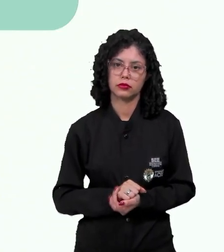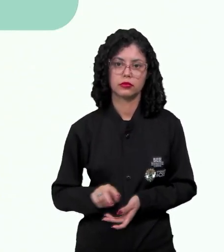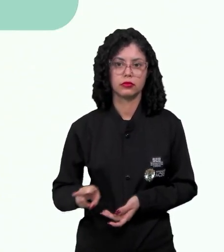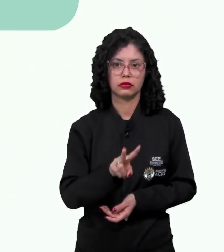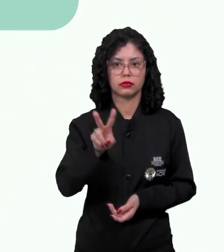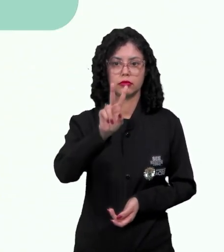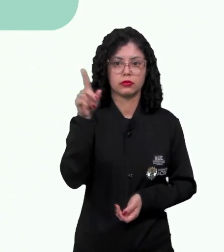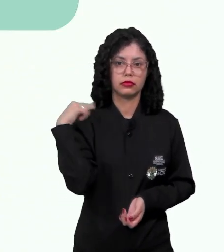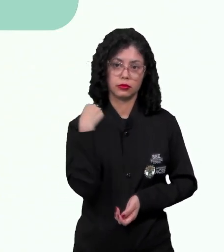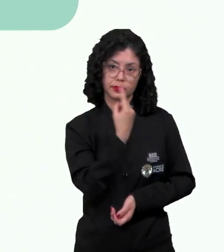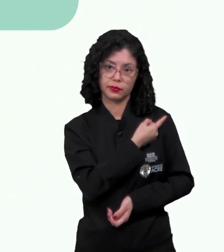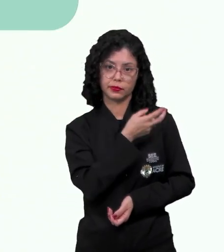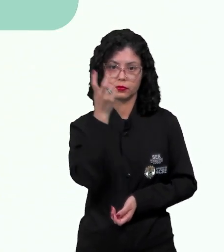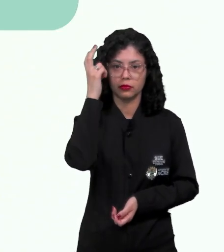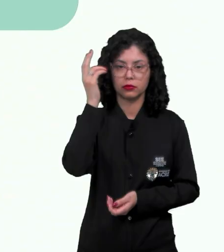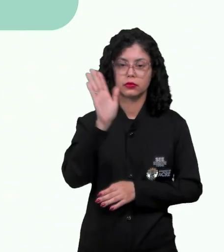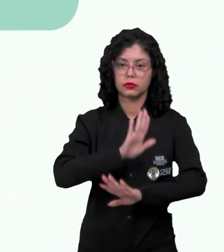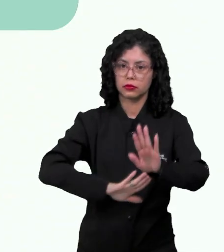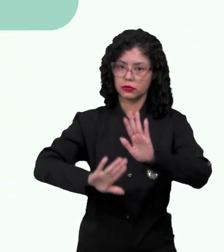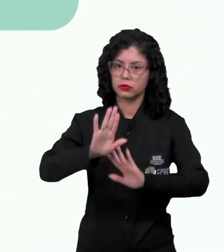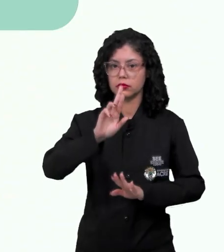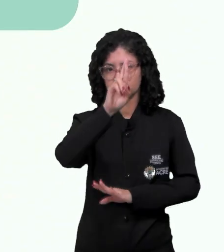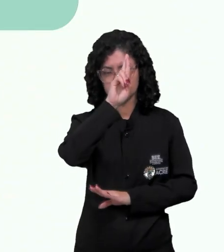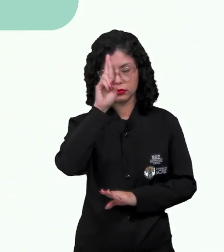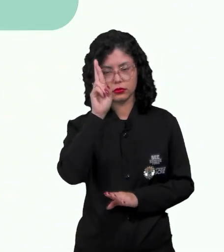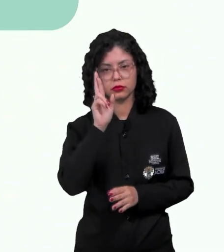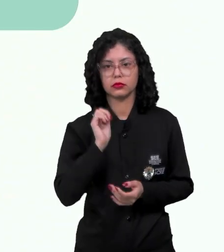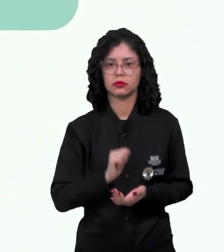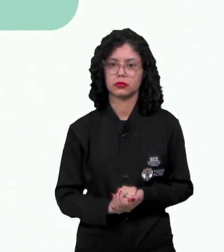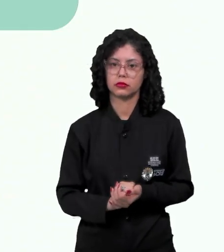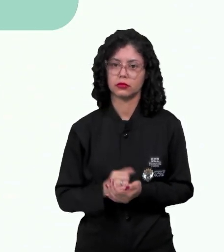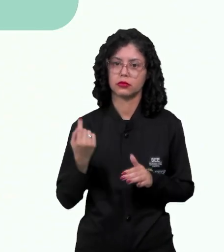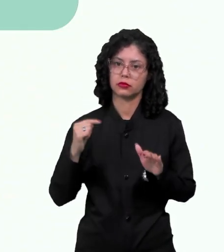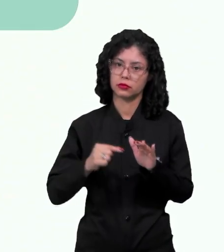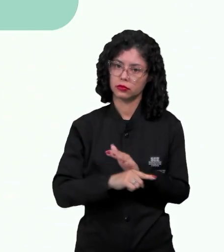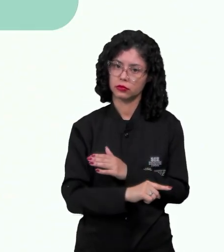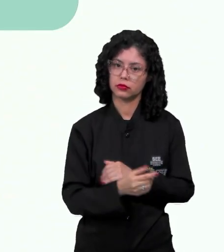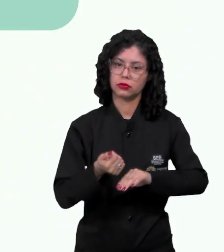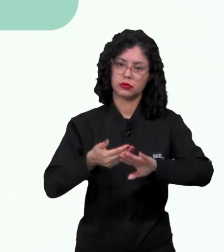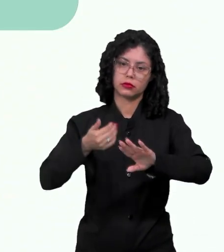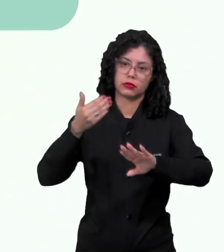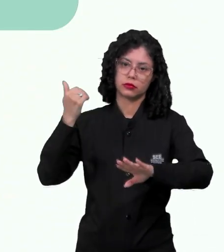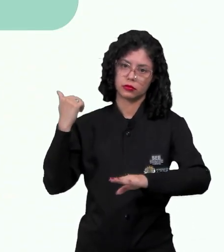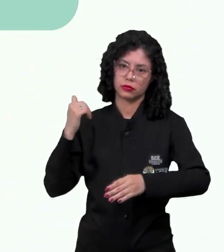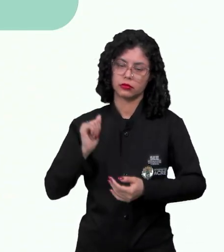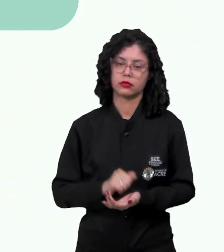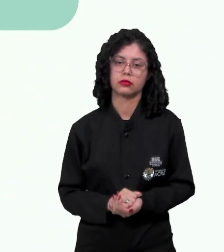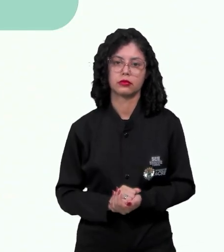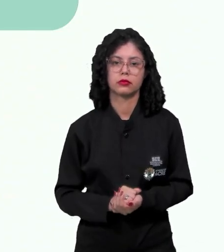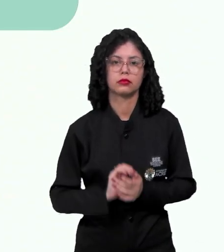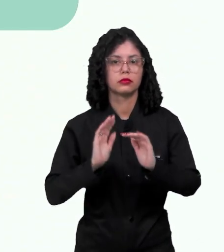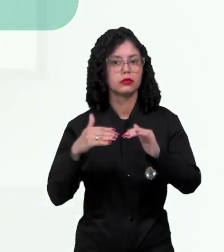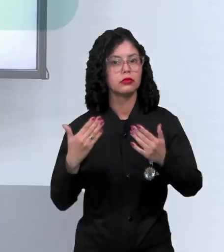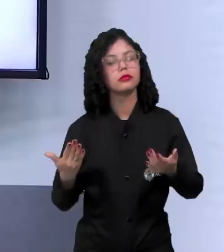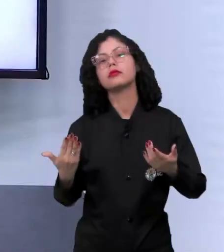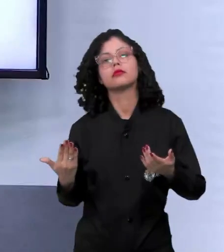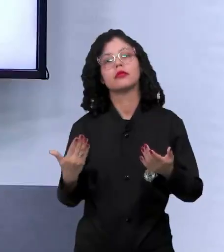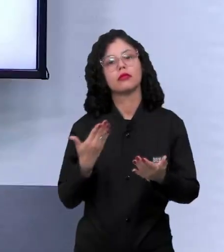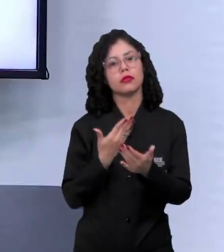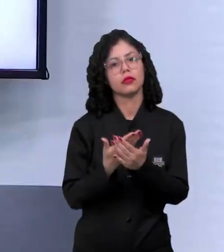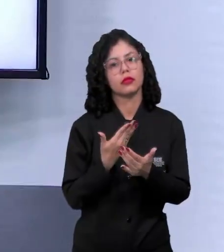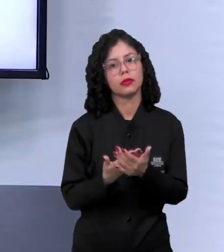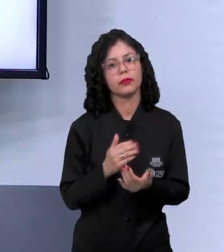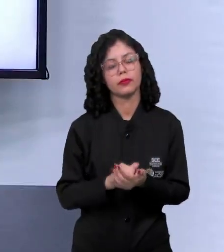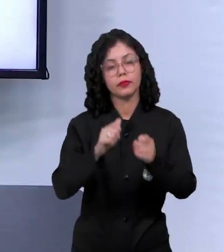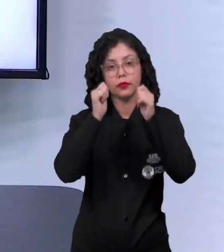coletiva. Valorizar a nossa cultura é preservar a nossa história e raízes. Então, qual é esse intuito dessa aula?